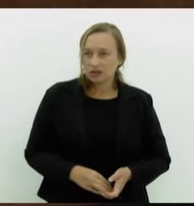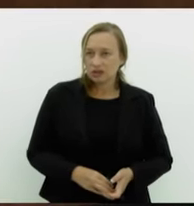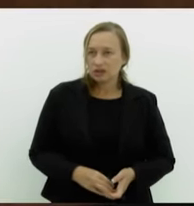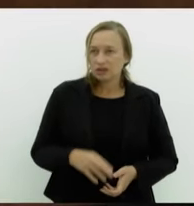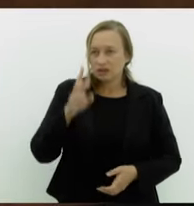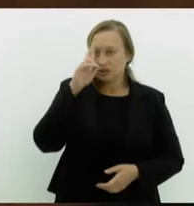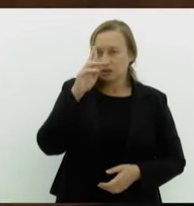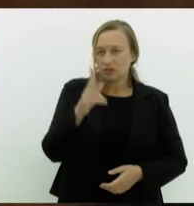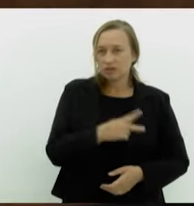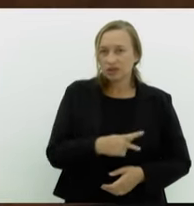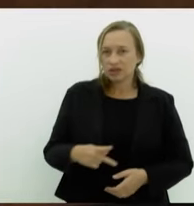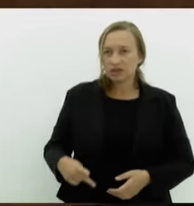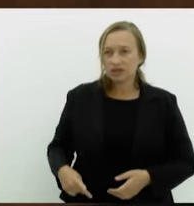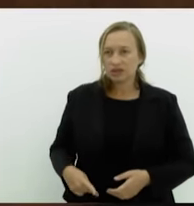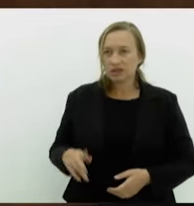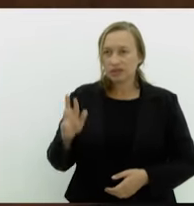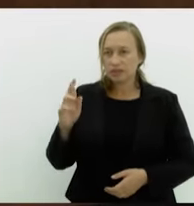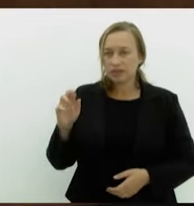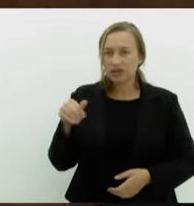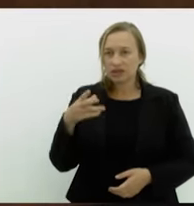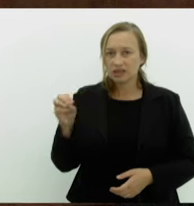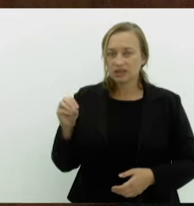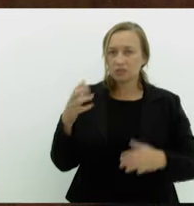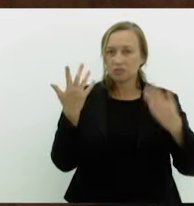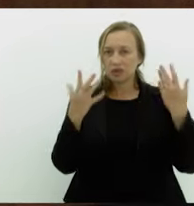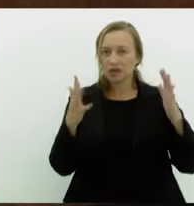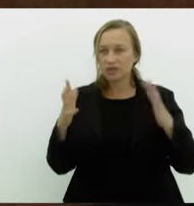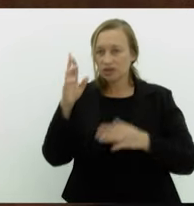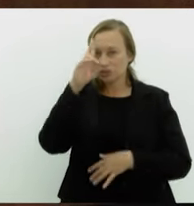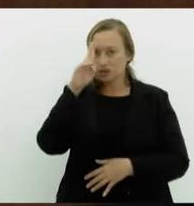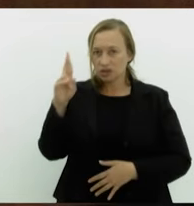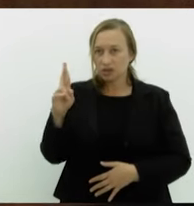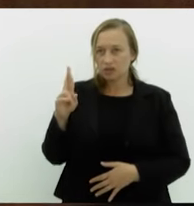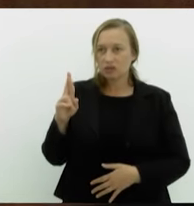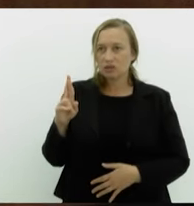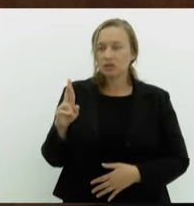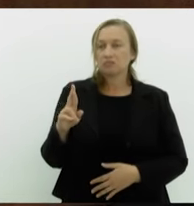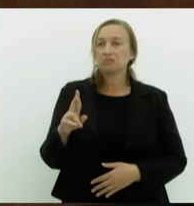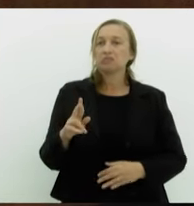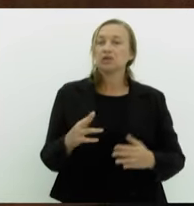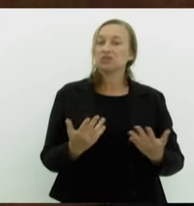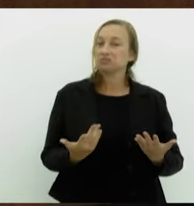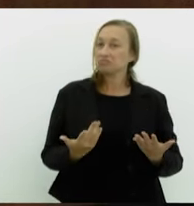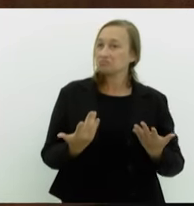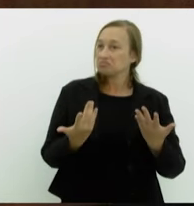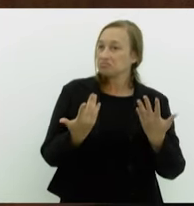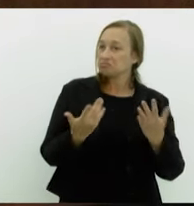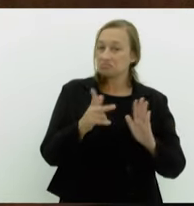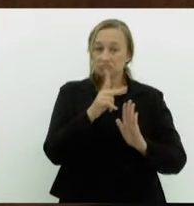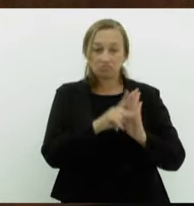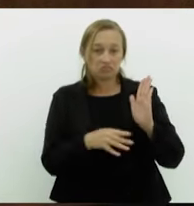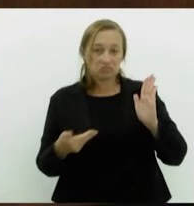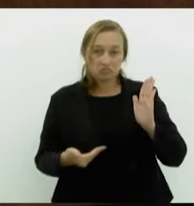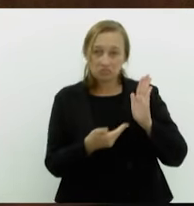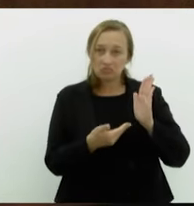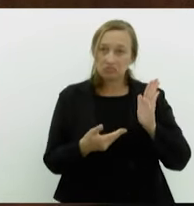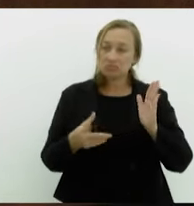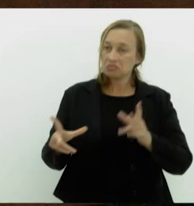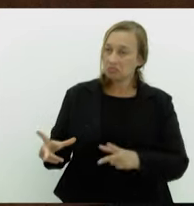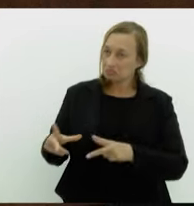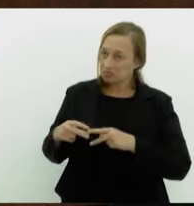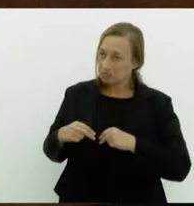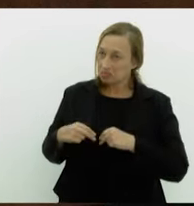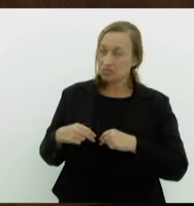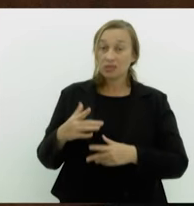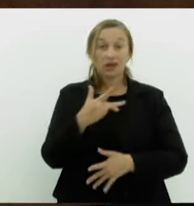Senhor presidente Brazão, parabenizar a Vossa Excelência pela autoria desse projeto, amplamente meritoso, diz respeito